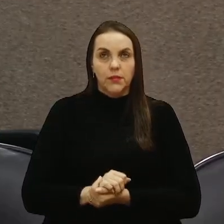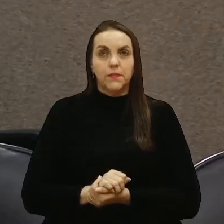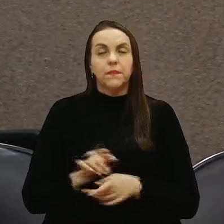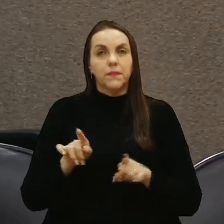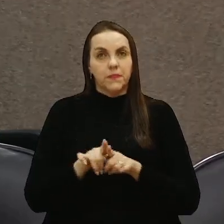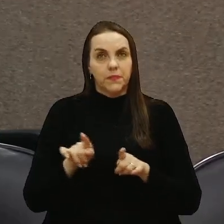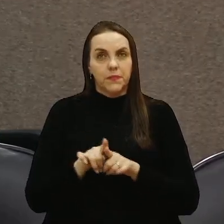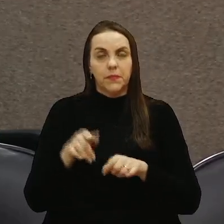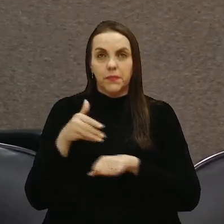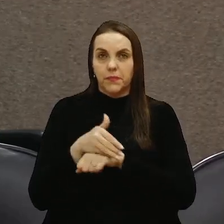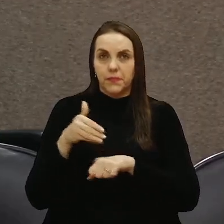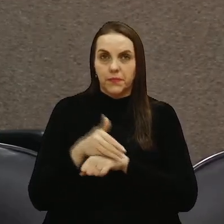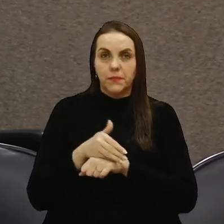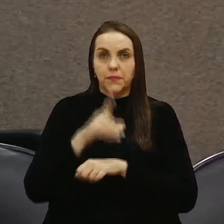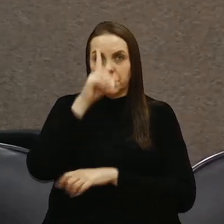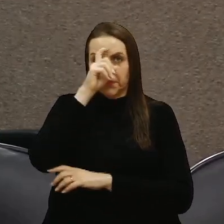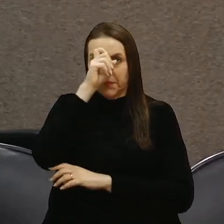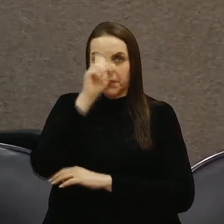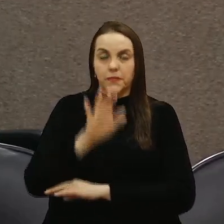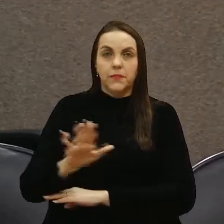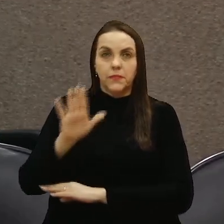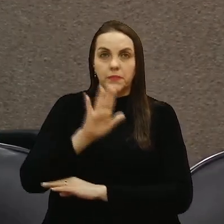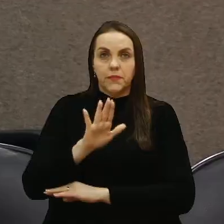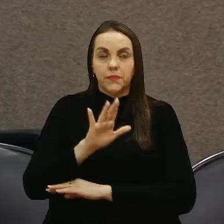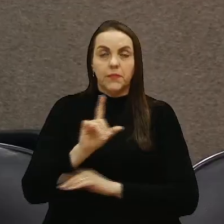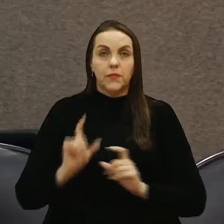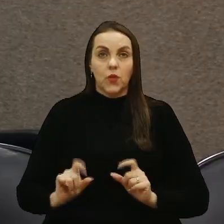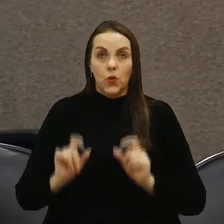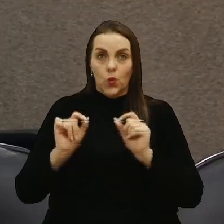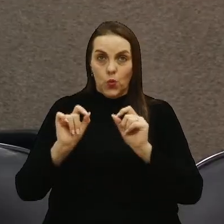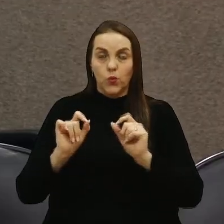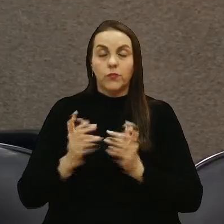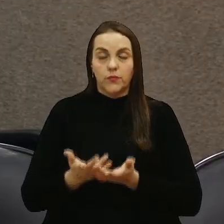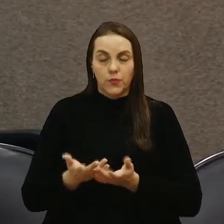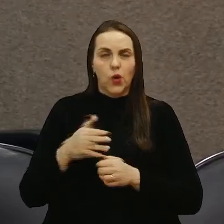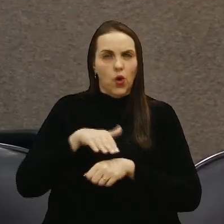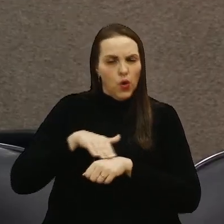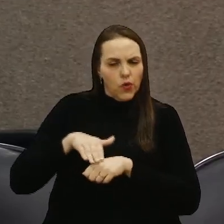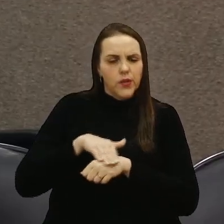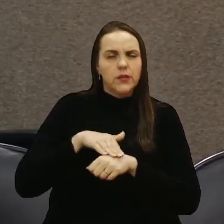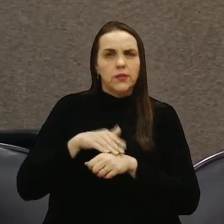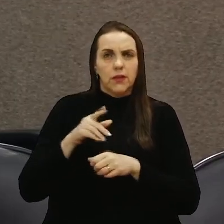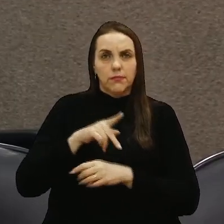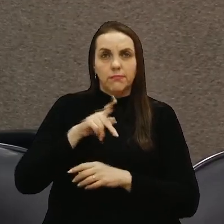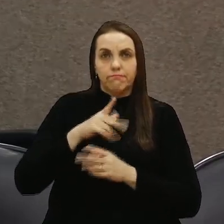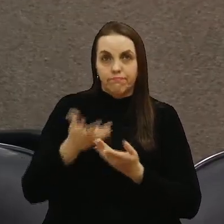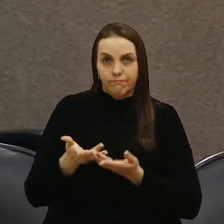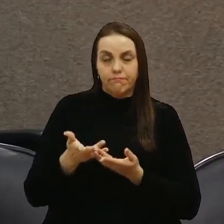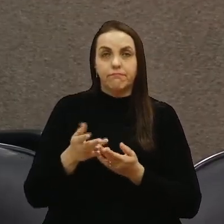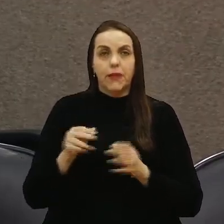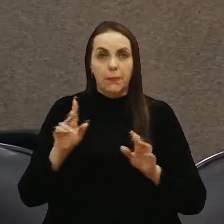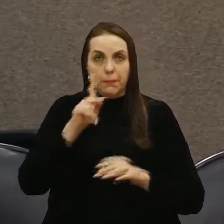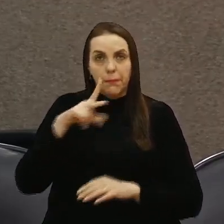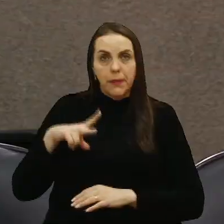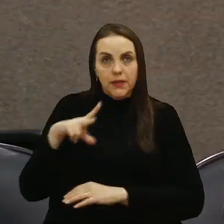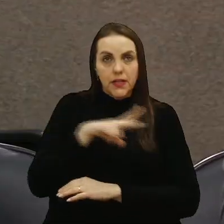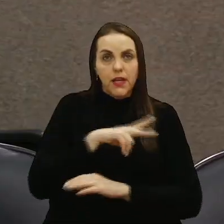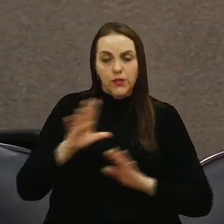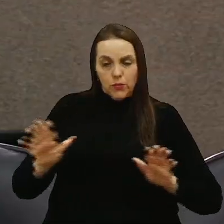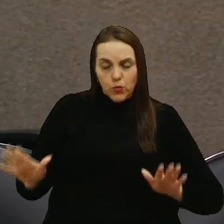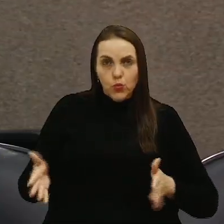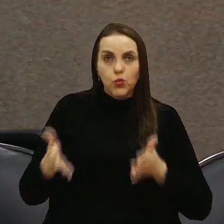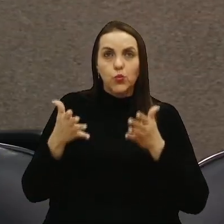membro do Hospital Geral no setor de oncologia, dialogando com pacientes, incentivando em